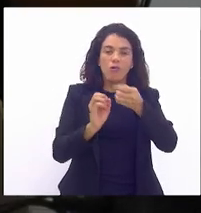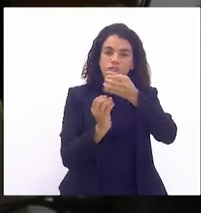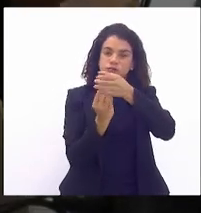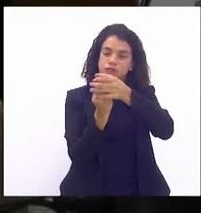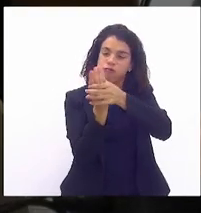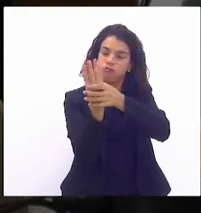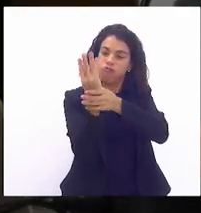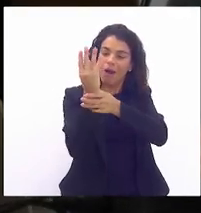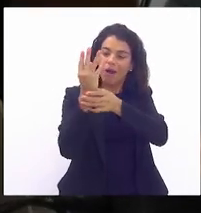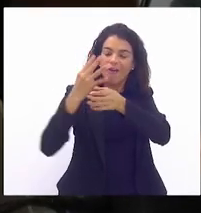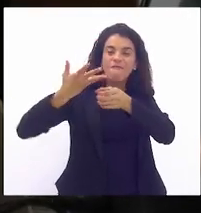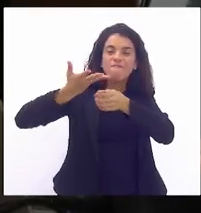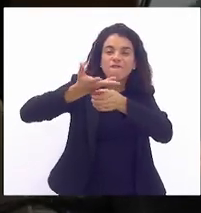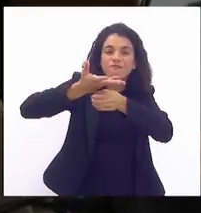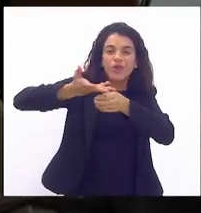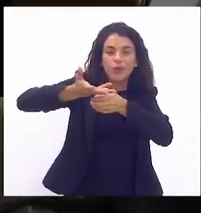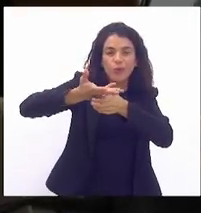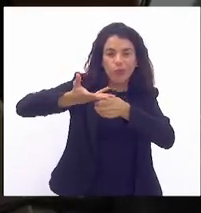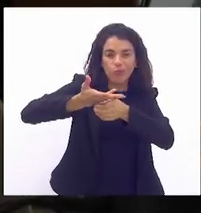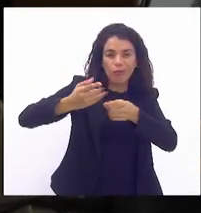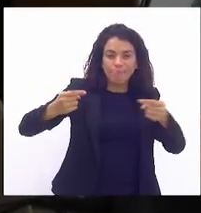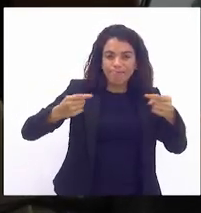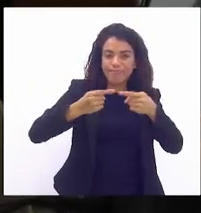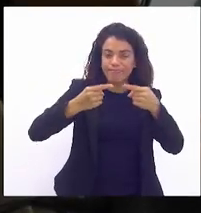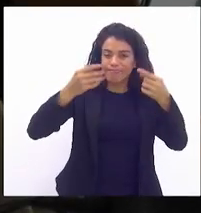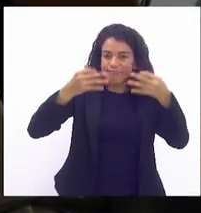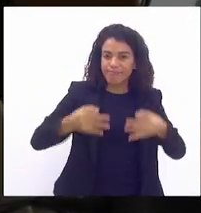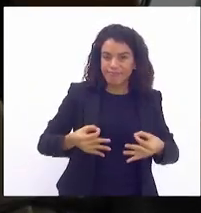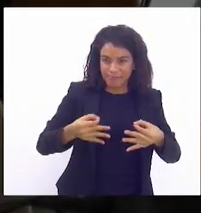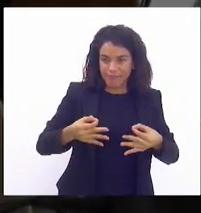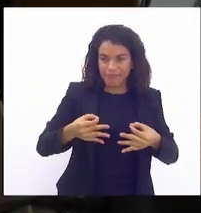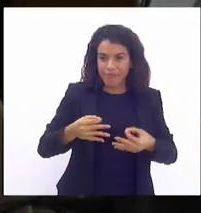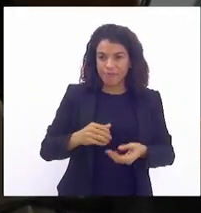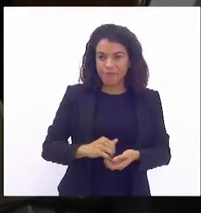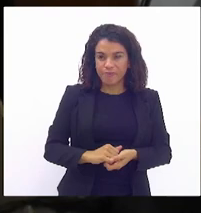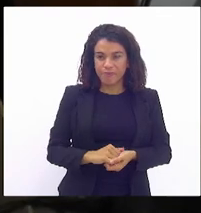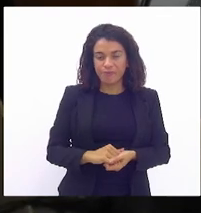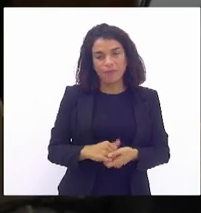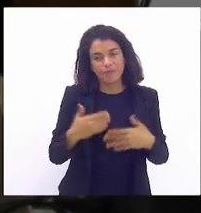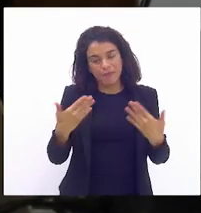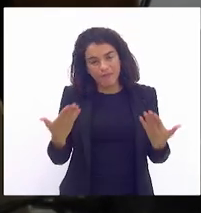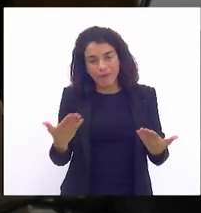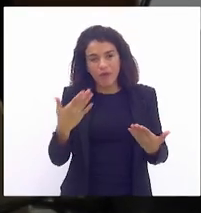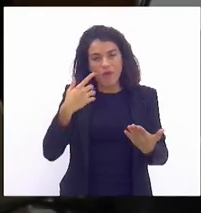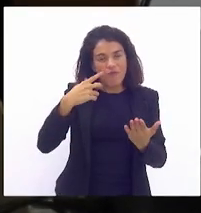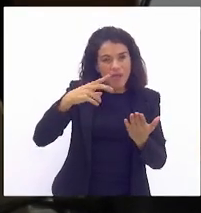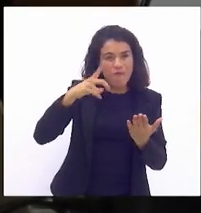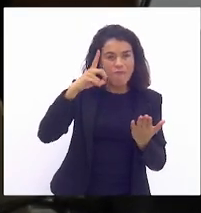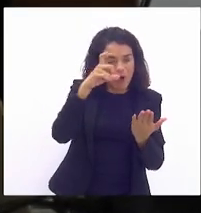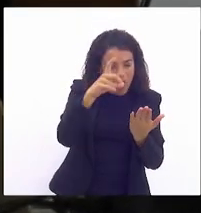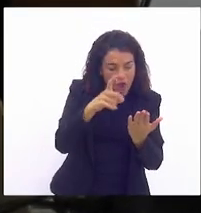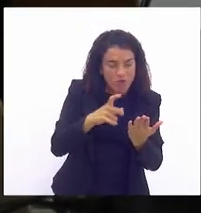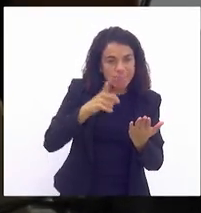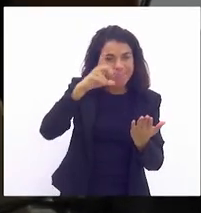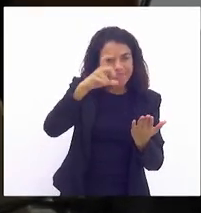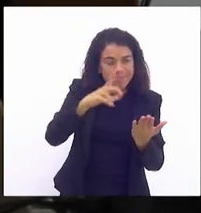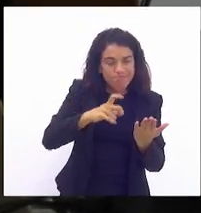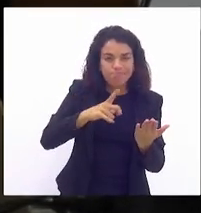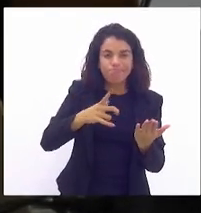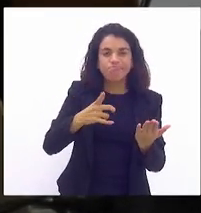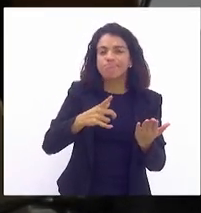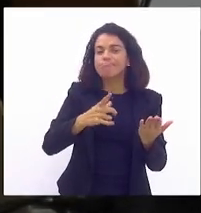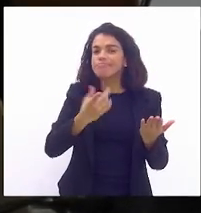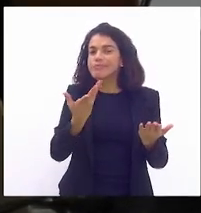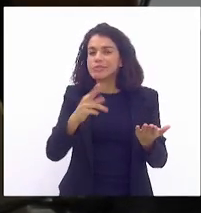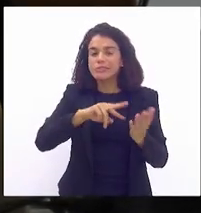filtros adequados aos seus resíduos. Enfim, dezenas de fotos, basicamente,